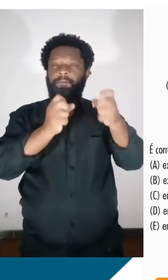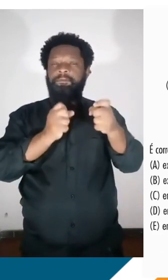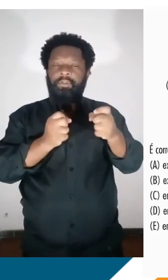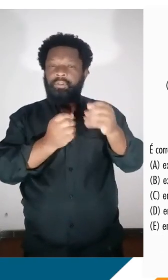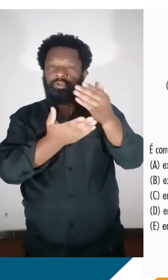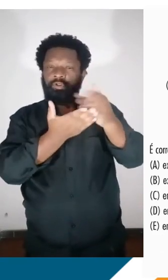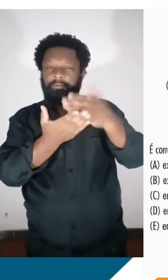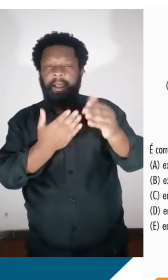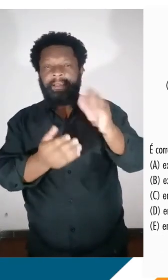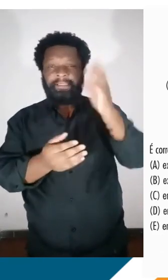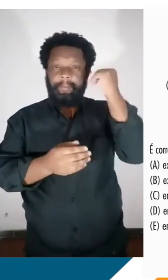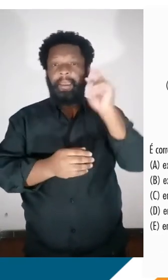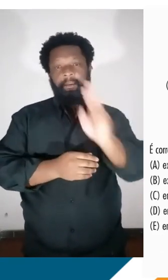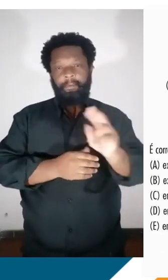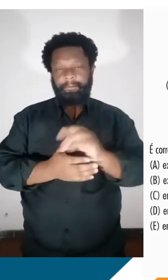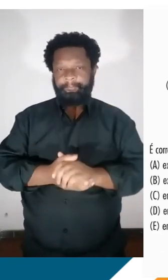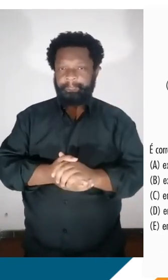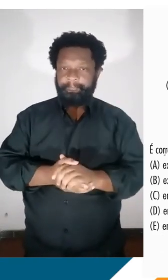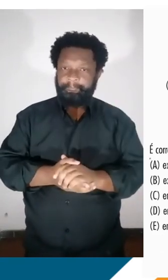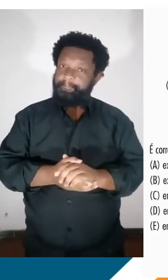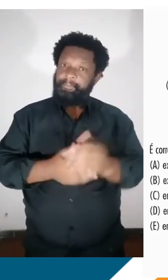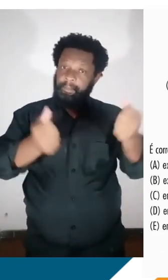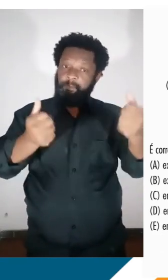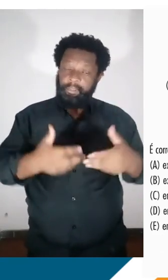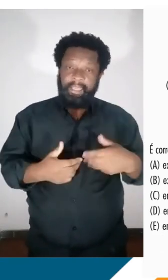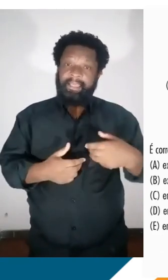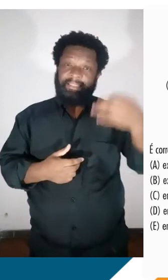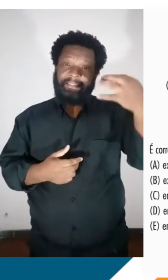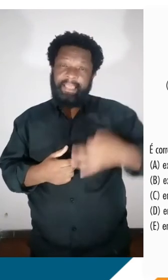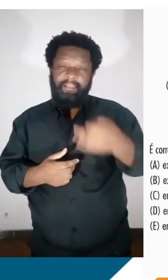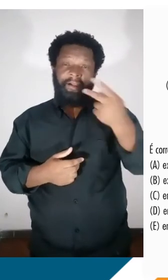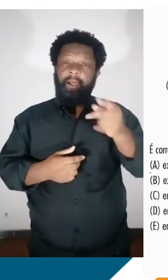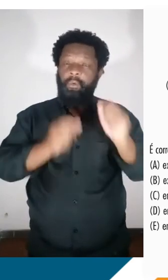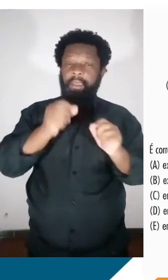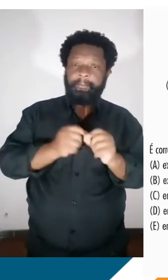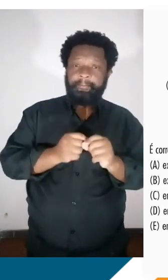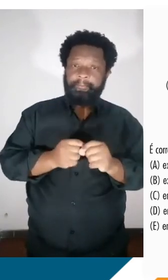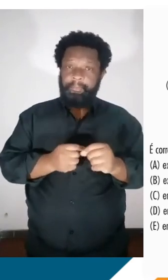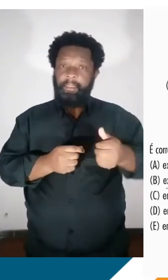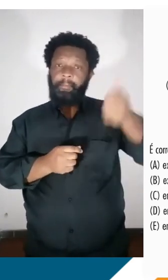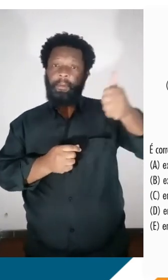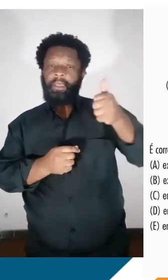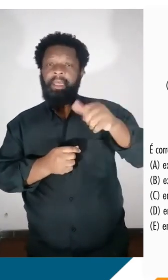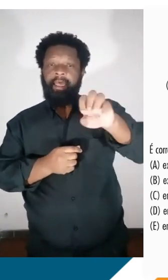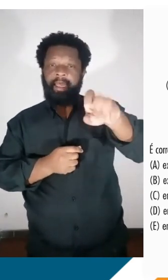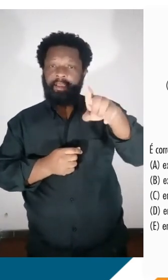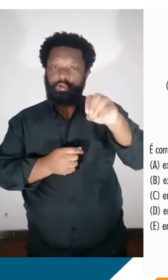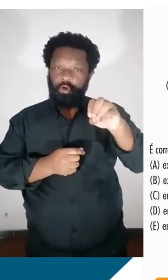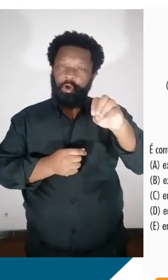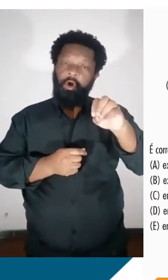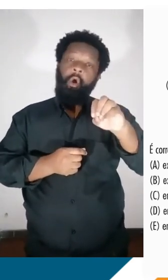eliminar algumas afirmativas, né? Ó, ele fala assim: é correto afirmar que a reação primeiro tópico é se ela é exotérmica